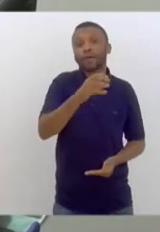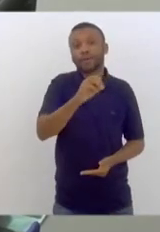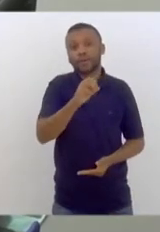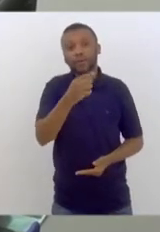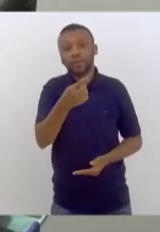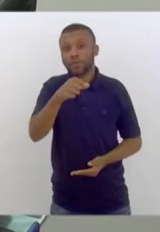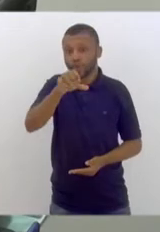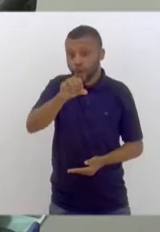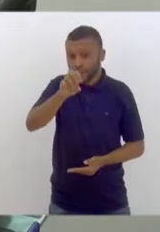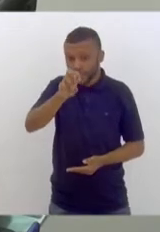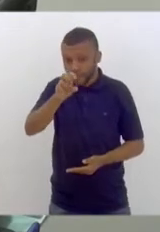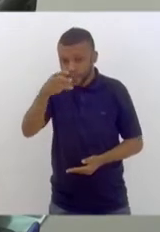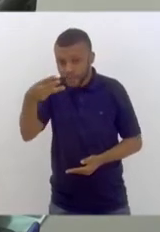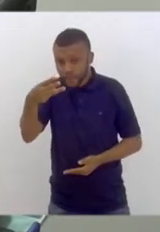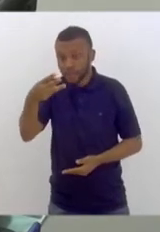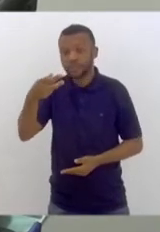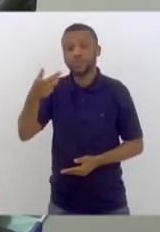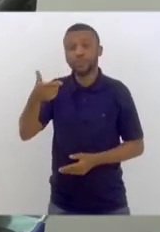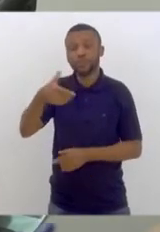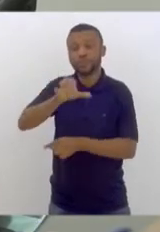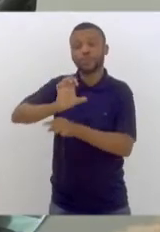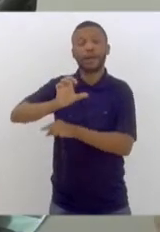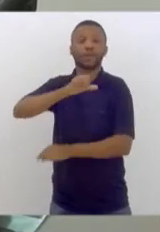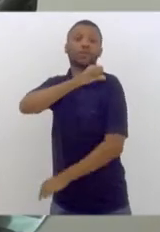401.953 do Rio de Janeiro,